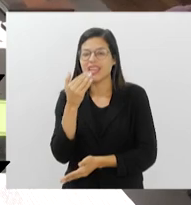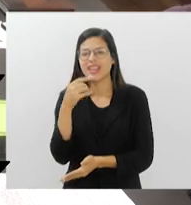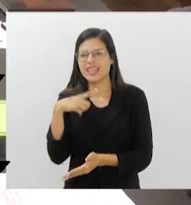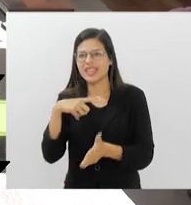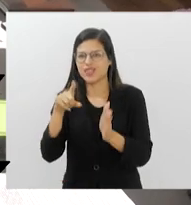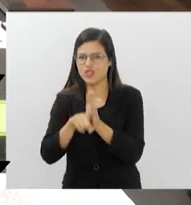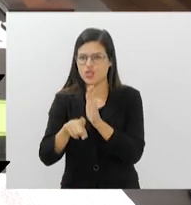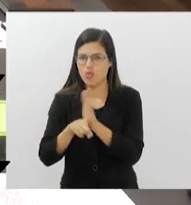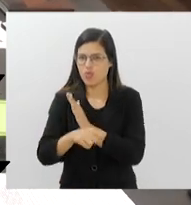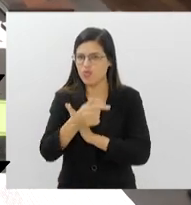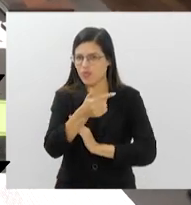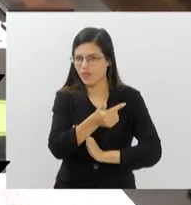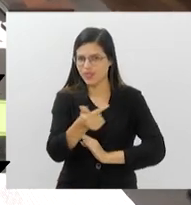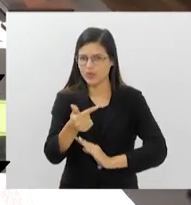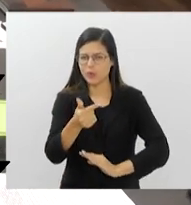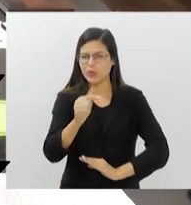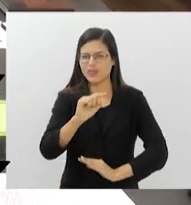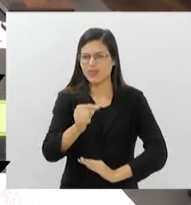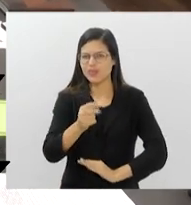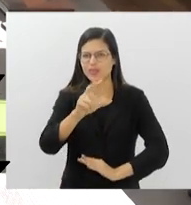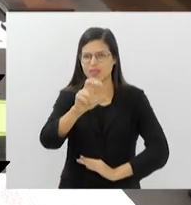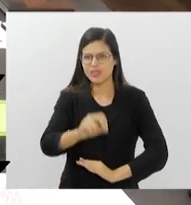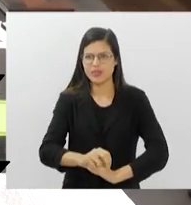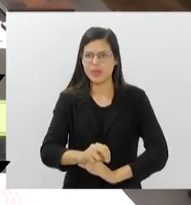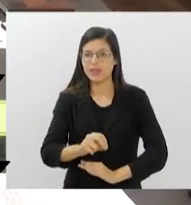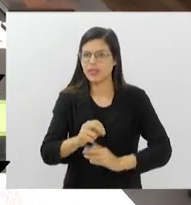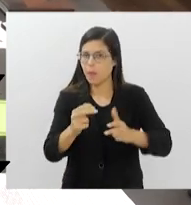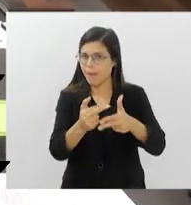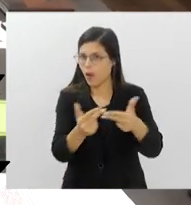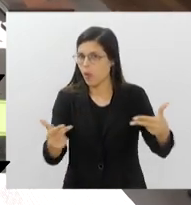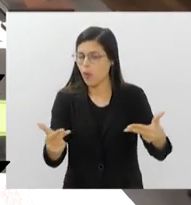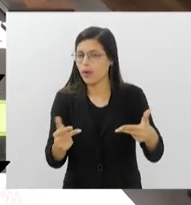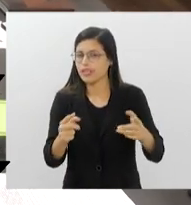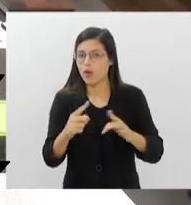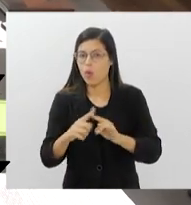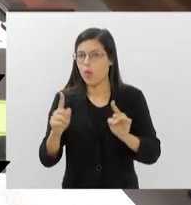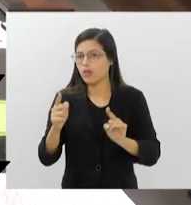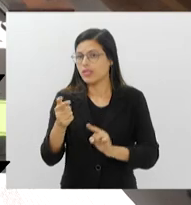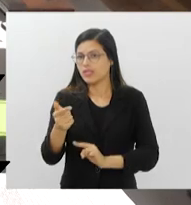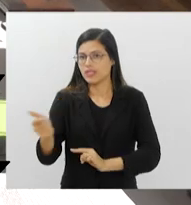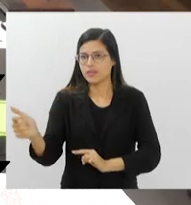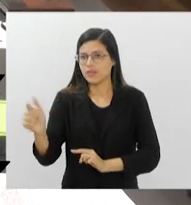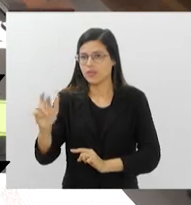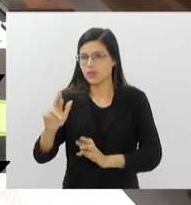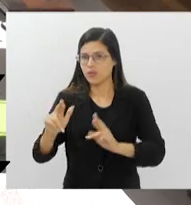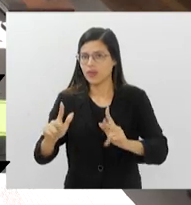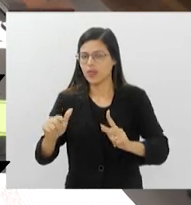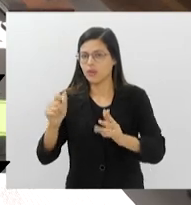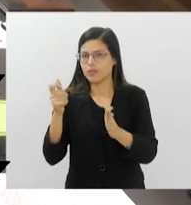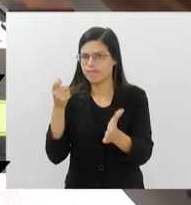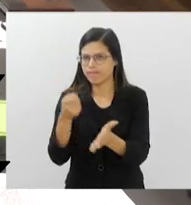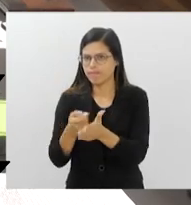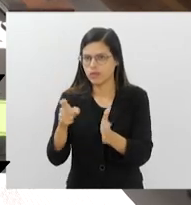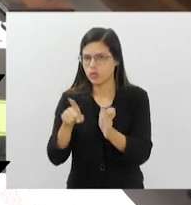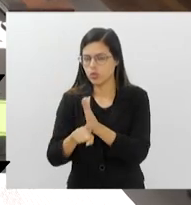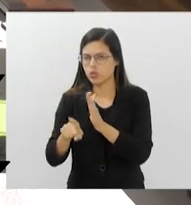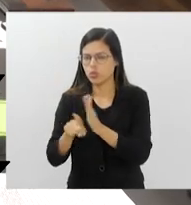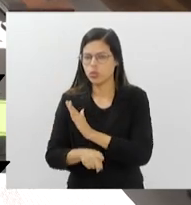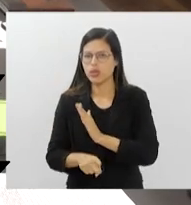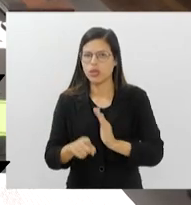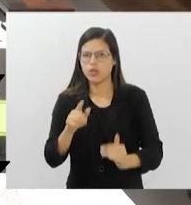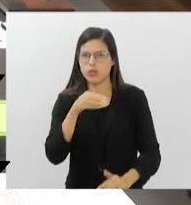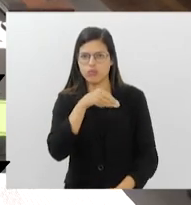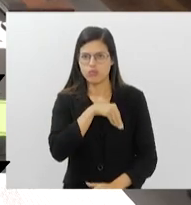22,50 é uma coisa outra coisa é você comprar descontando em folo eletrodomésticos casa